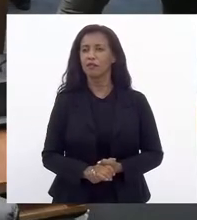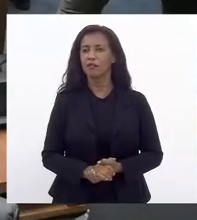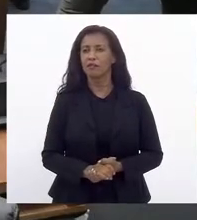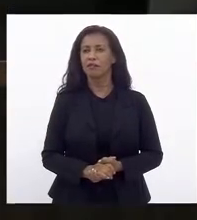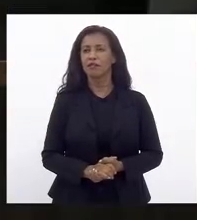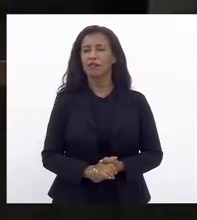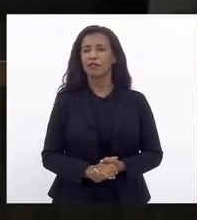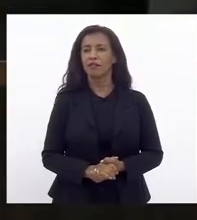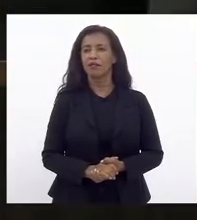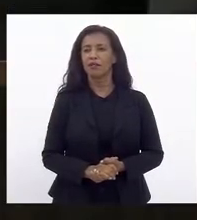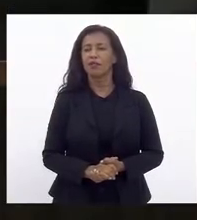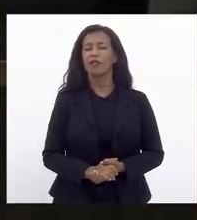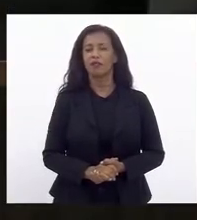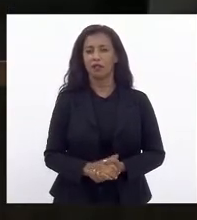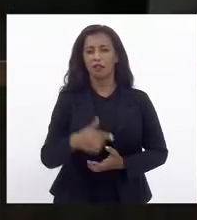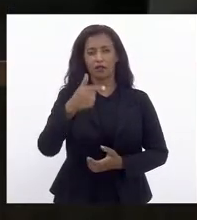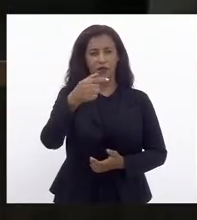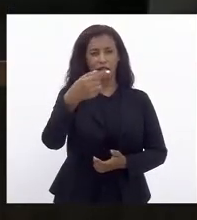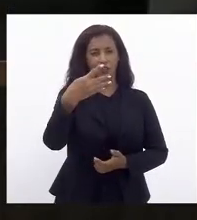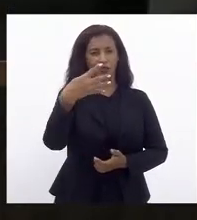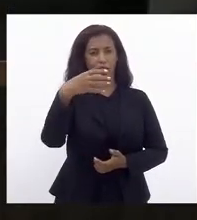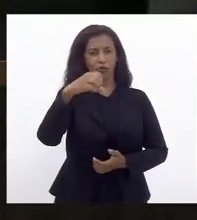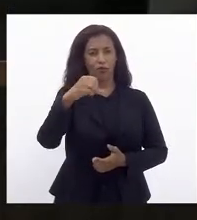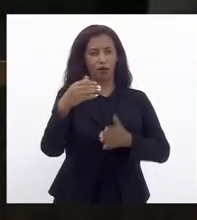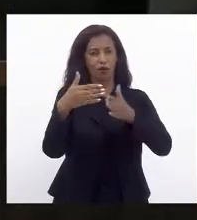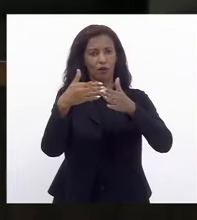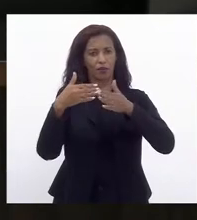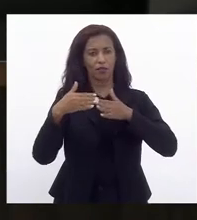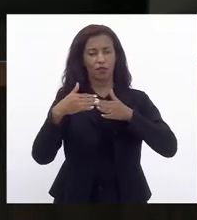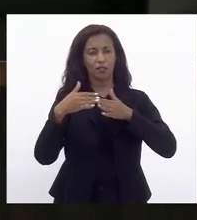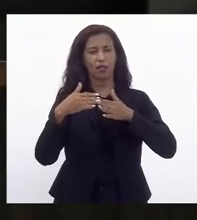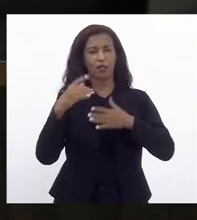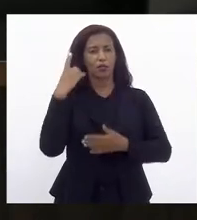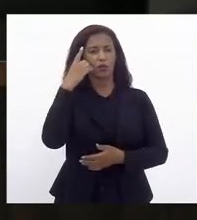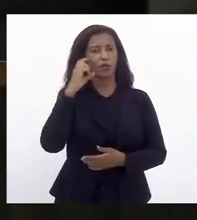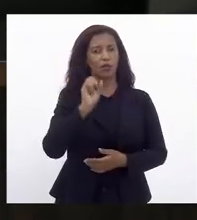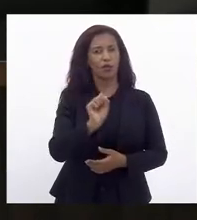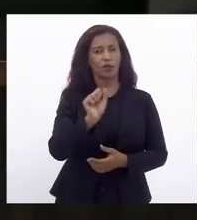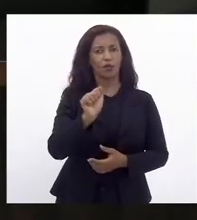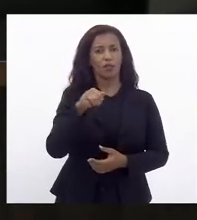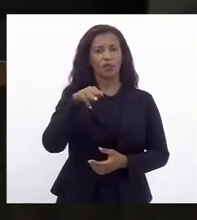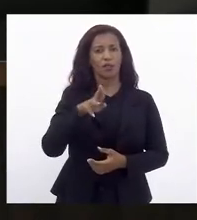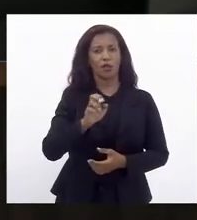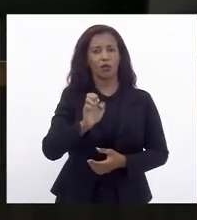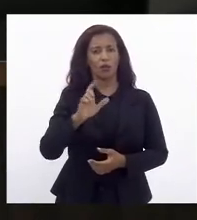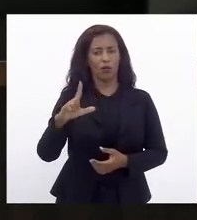Ok, abstenção, 749, abstenção do deputado Samuel.